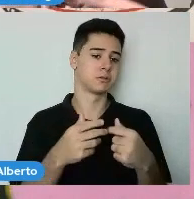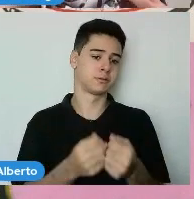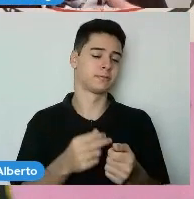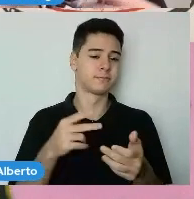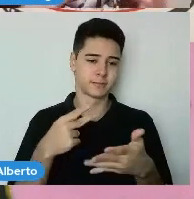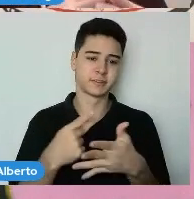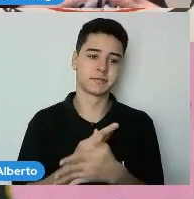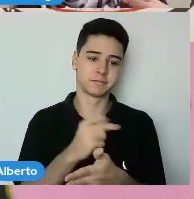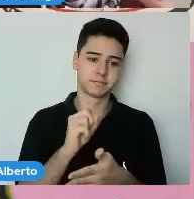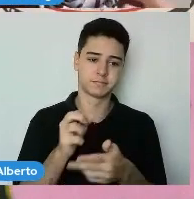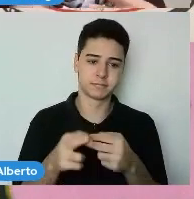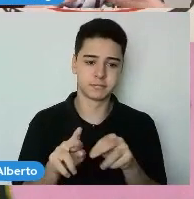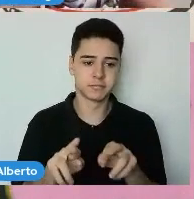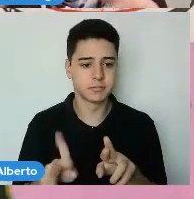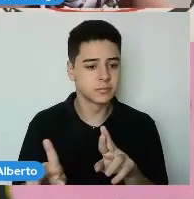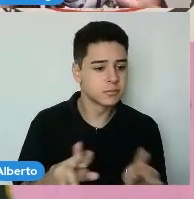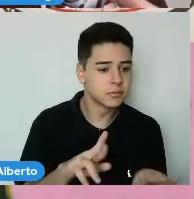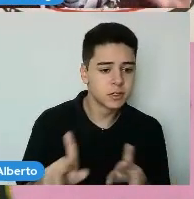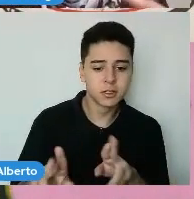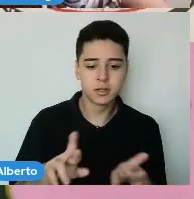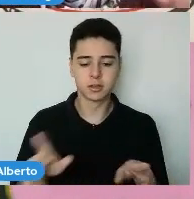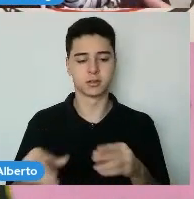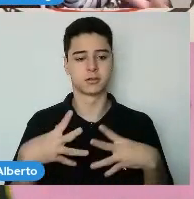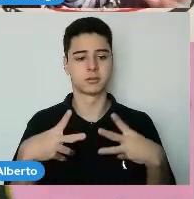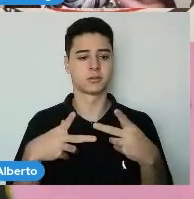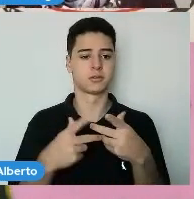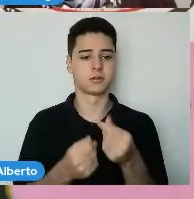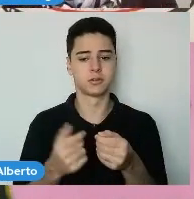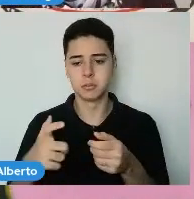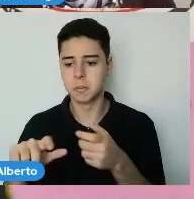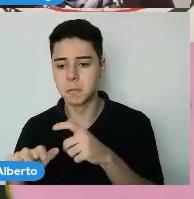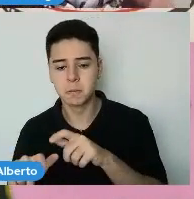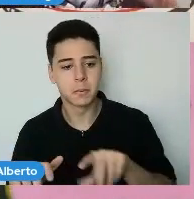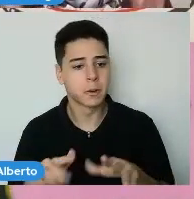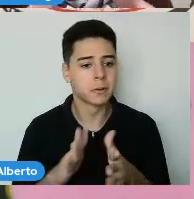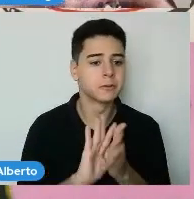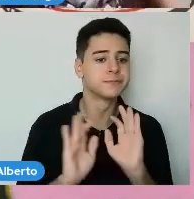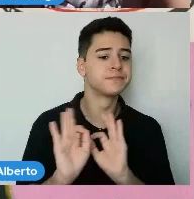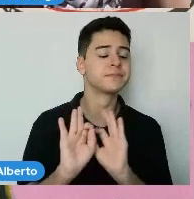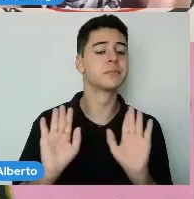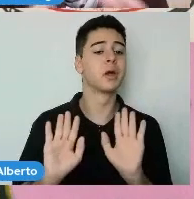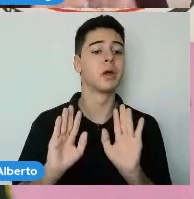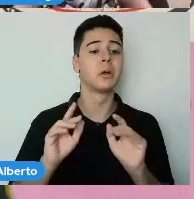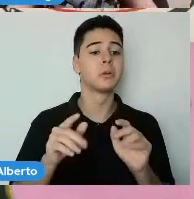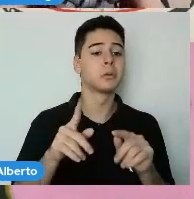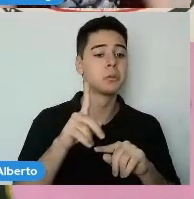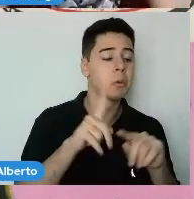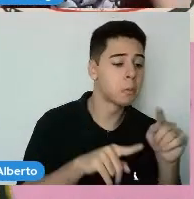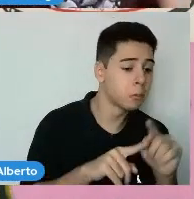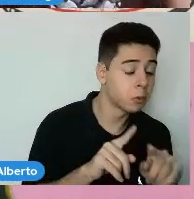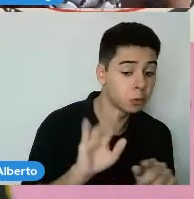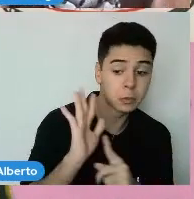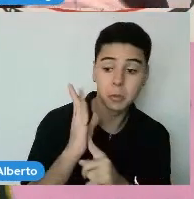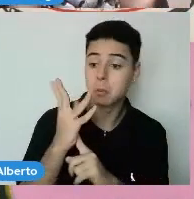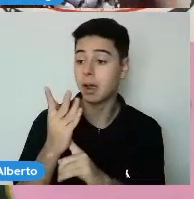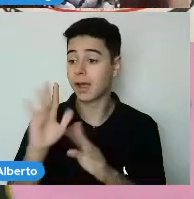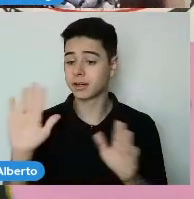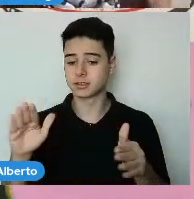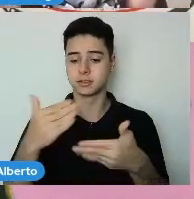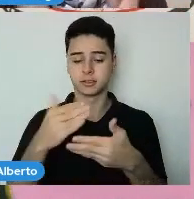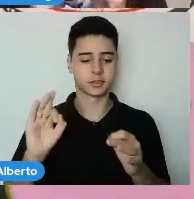acontecer diferenças, né? Vai ter alguma diferença de uma para outra. Não é uma obra fechada,